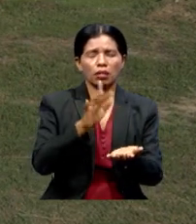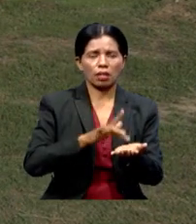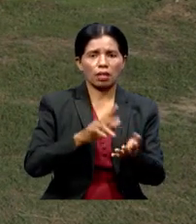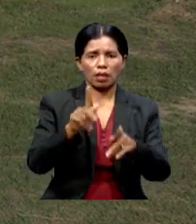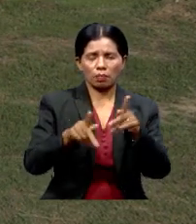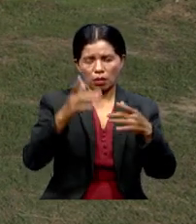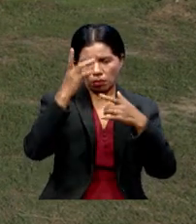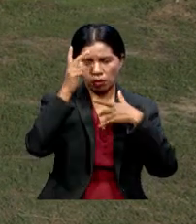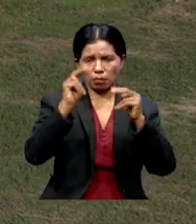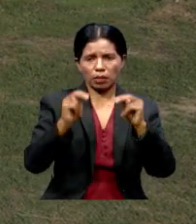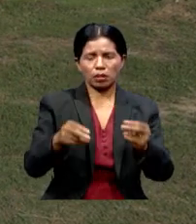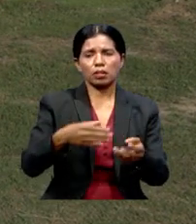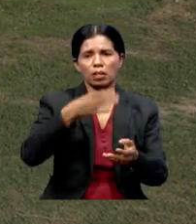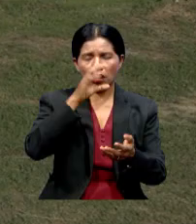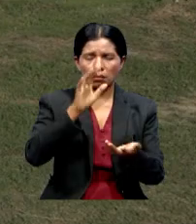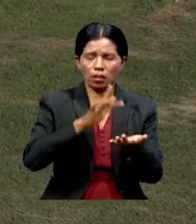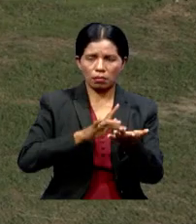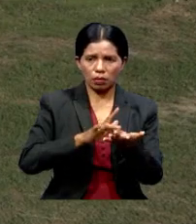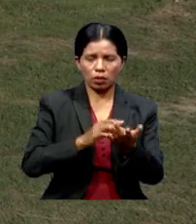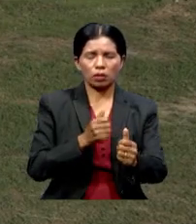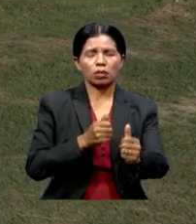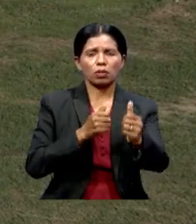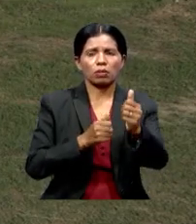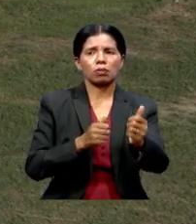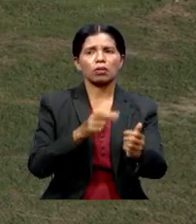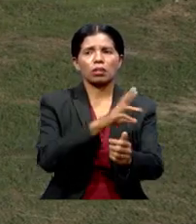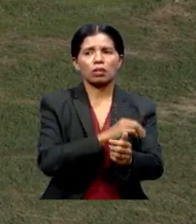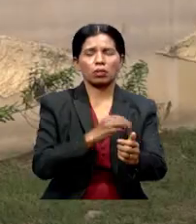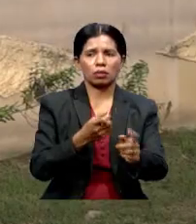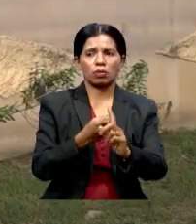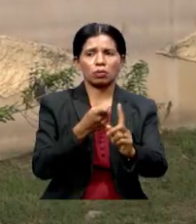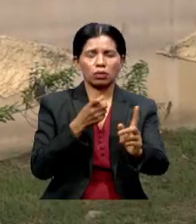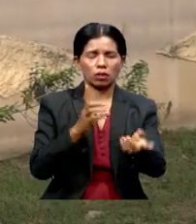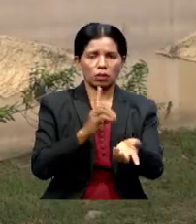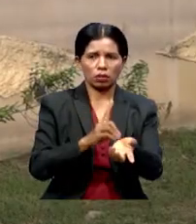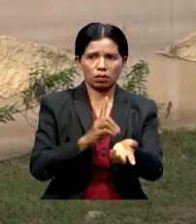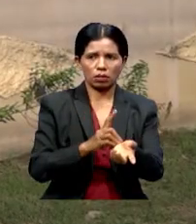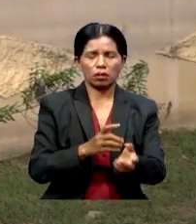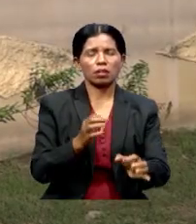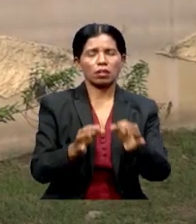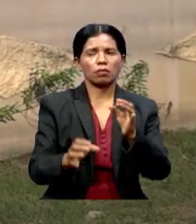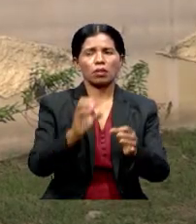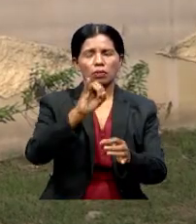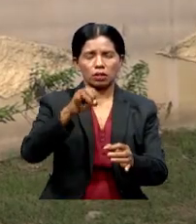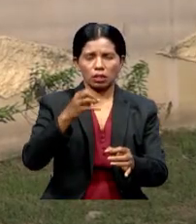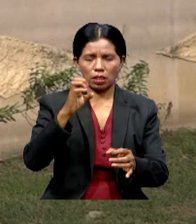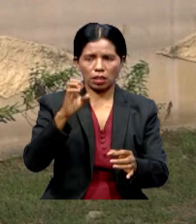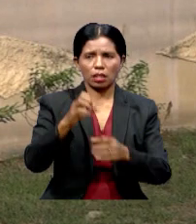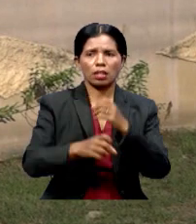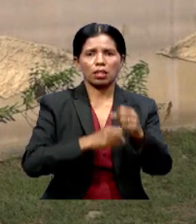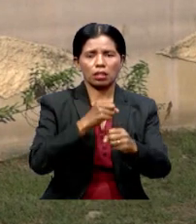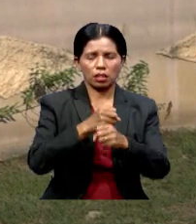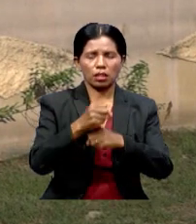precisa consumo ai moro nebe, tui receita husi doutor. Mas que orçamento geral estado,